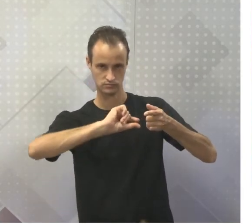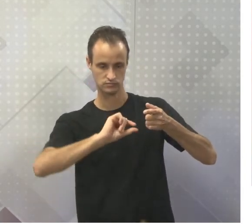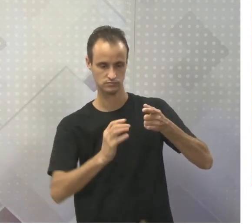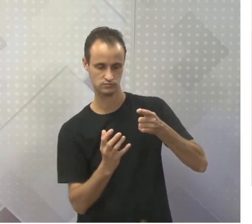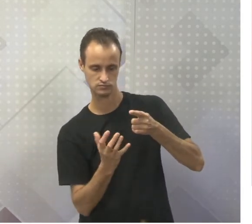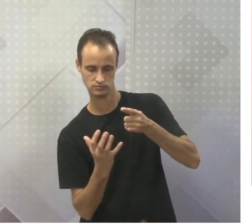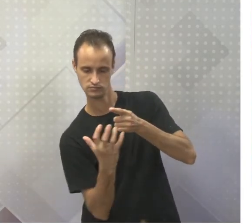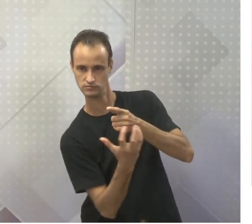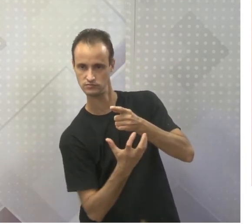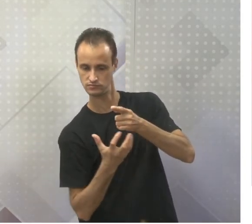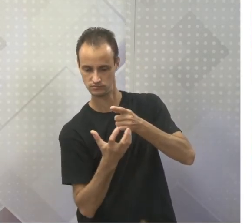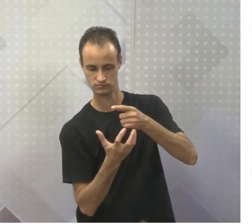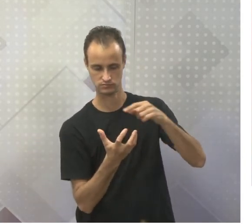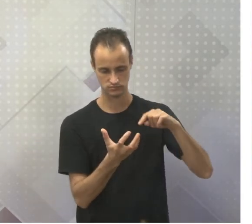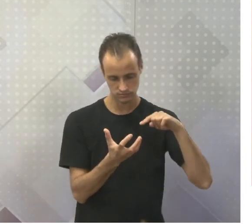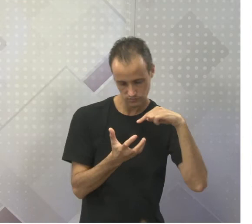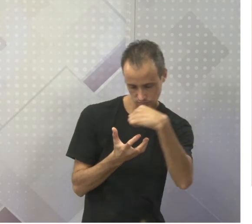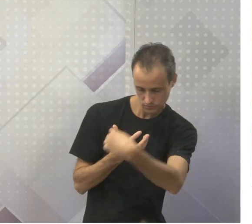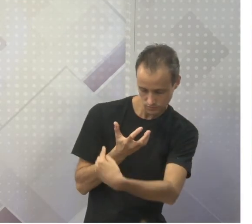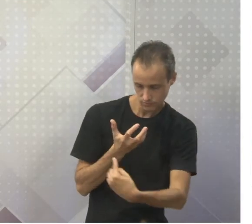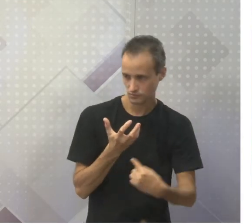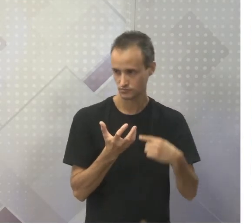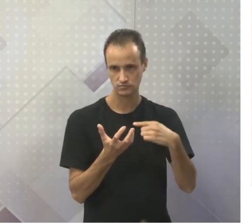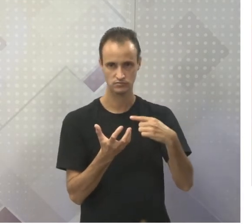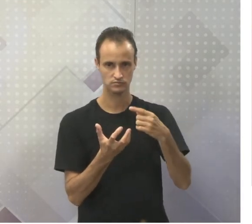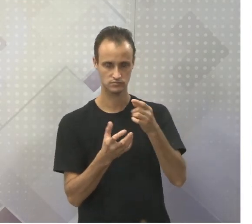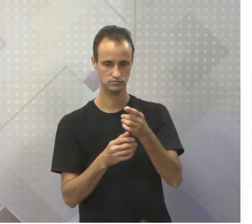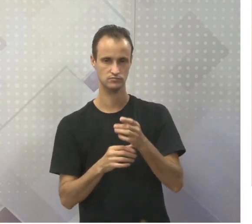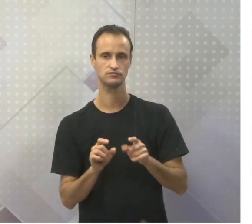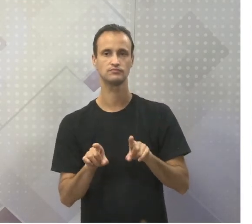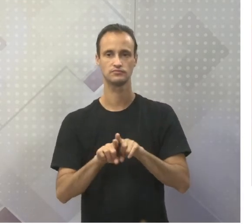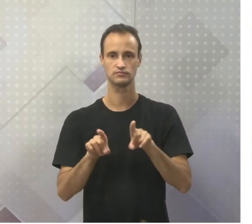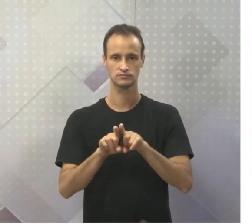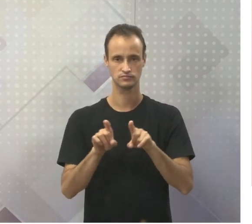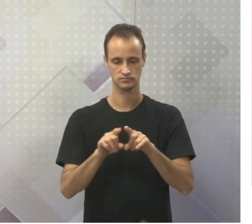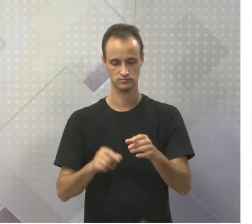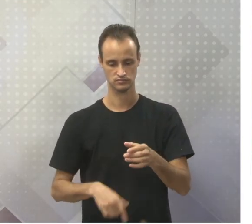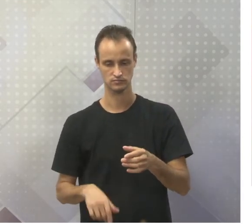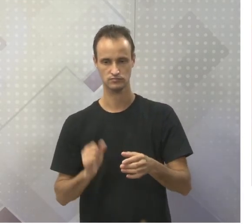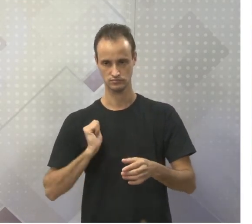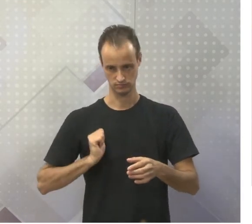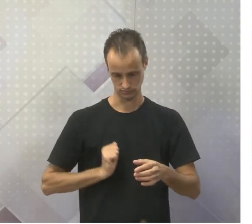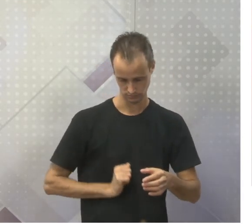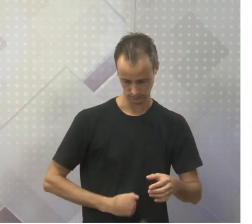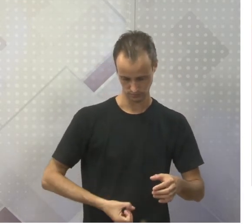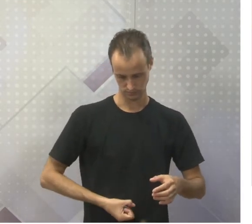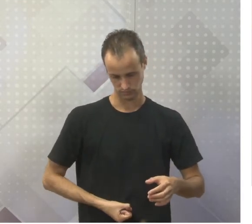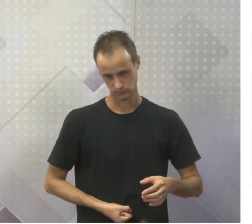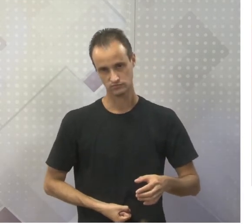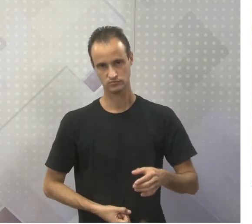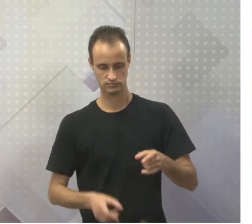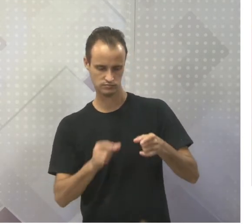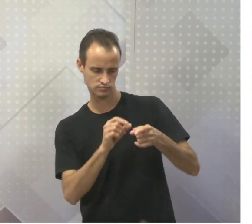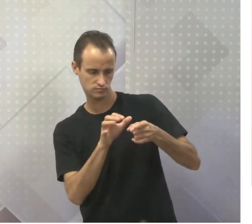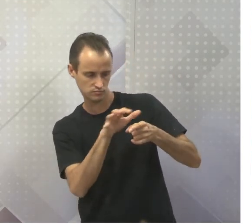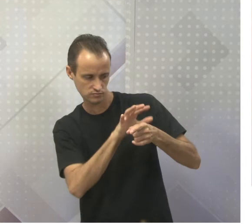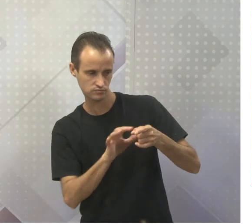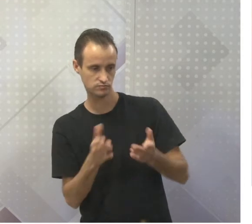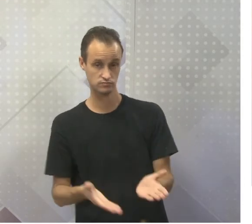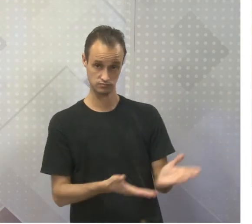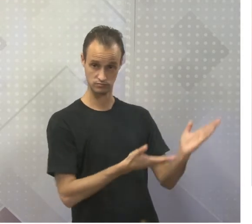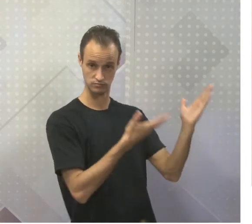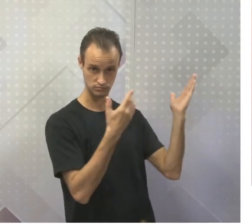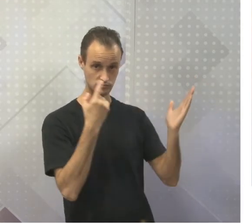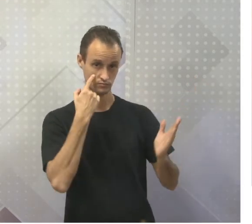a próstata, isso aqui é o retinho do cara, né? Aqui é o testículo com epidídimo,